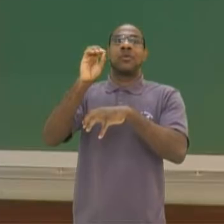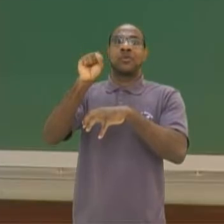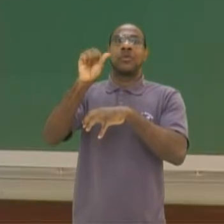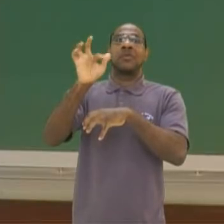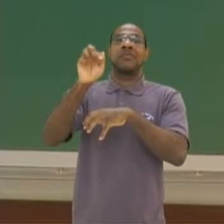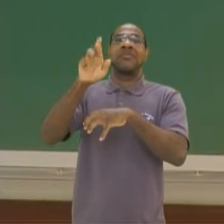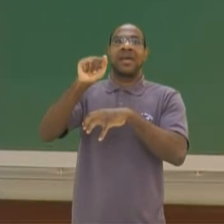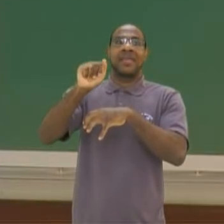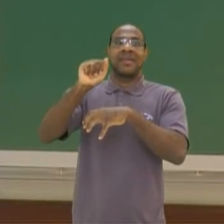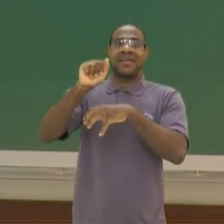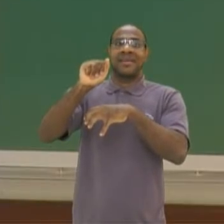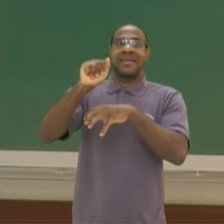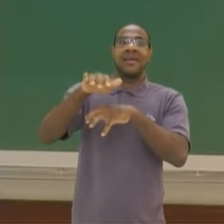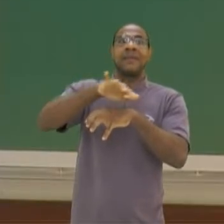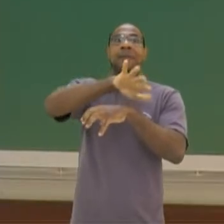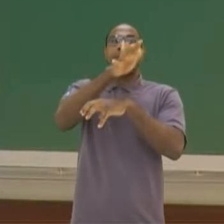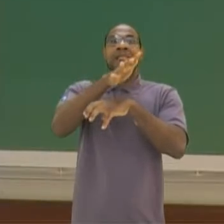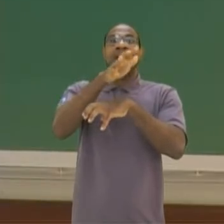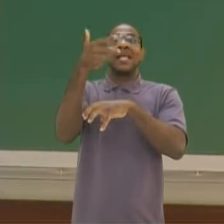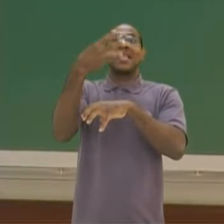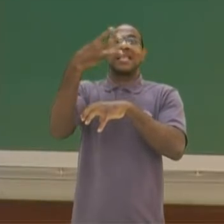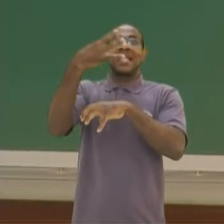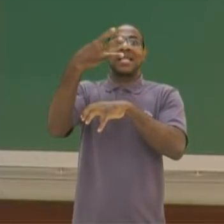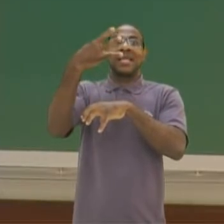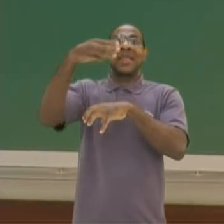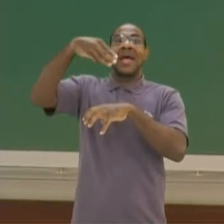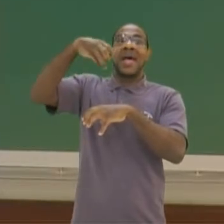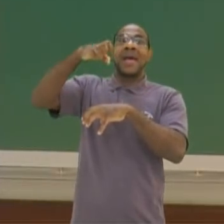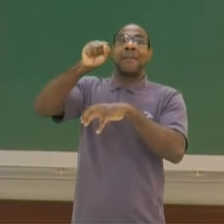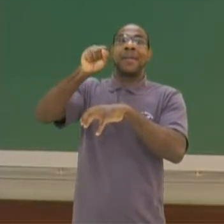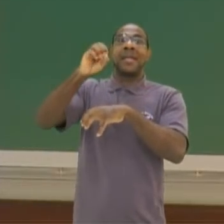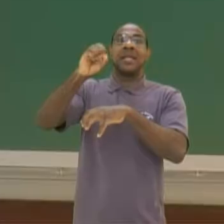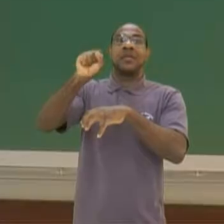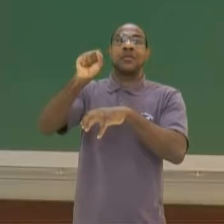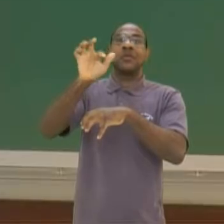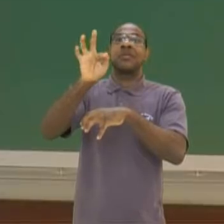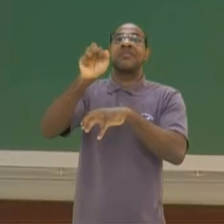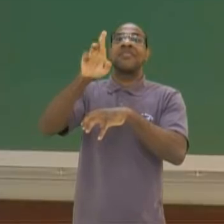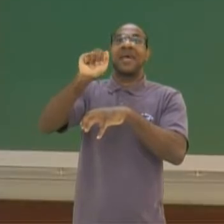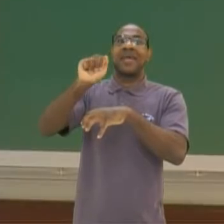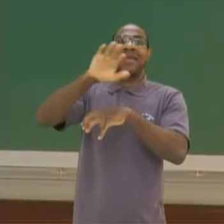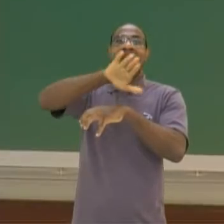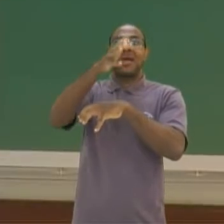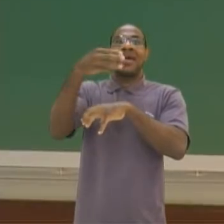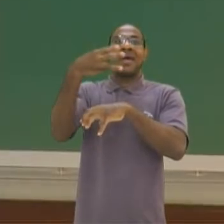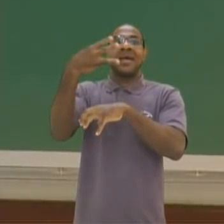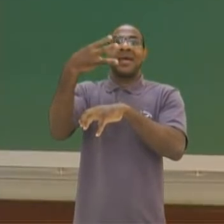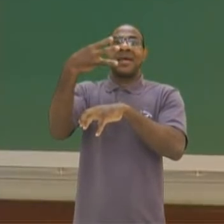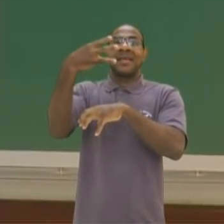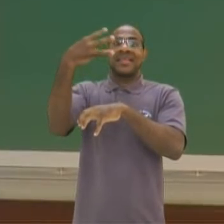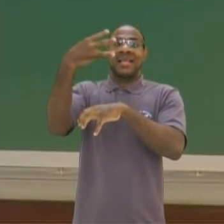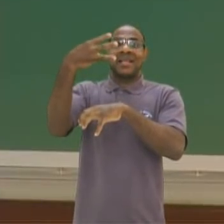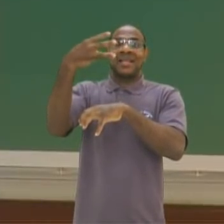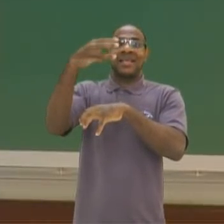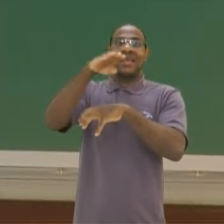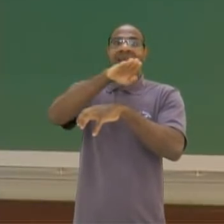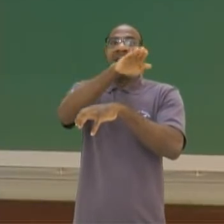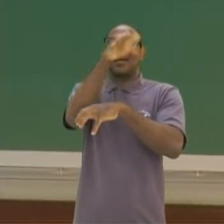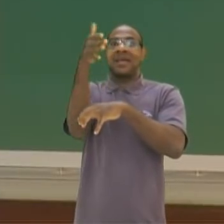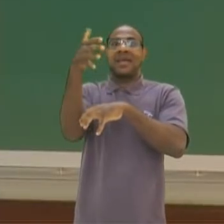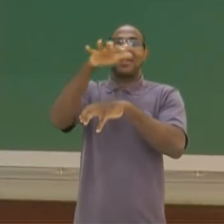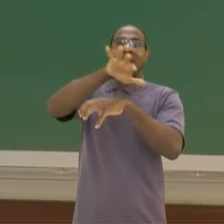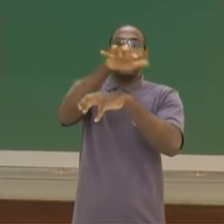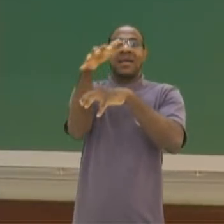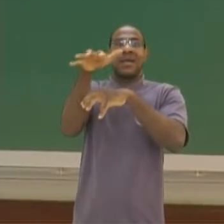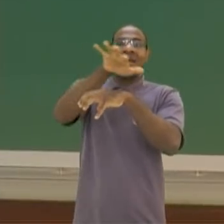Terceira camada, mesosfera. Meso, meio, metade. Está na metade do